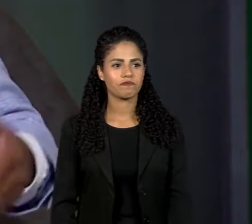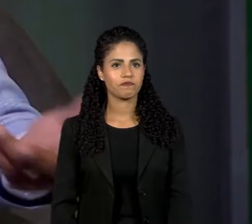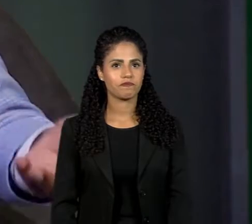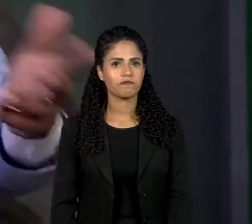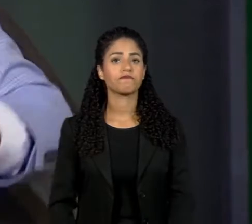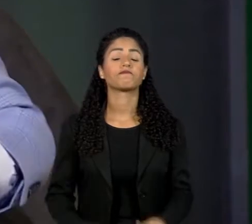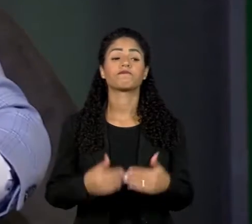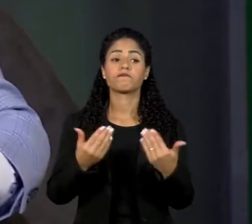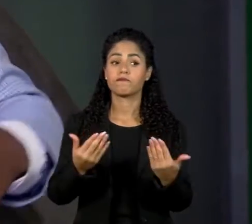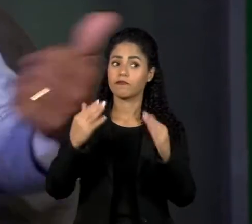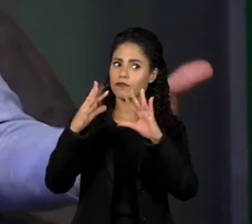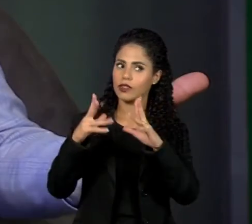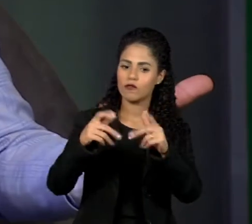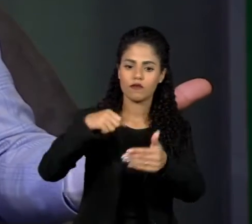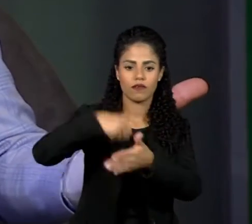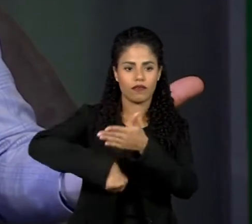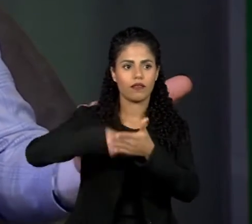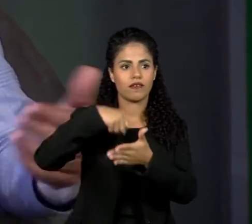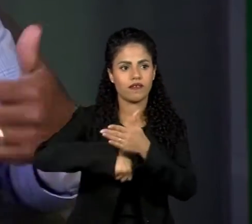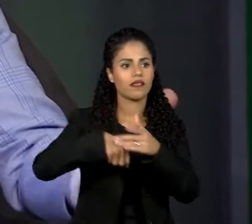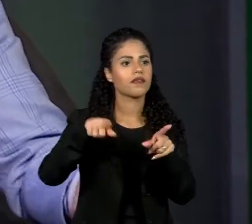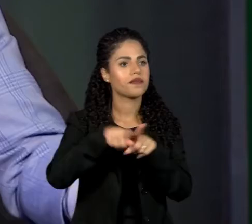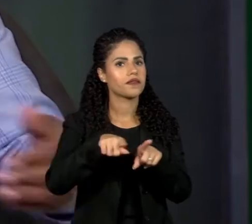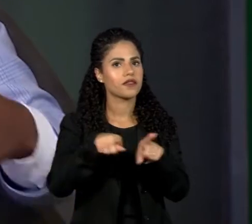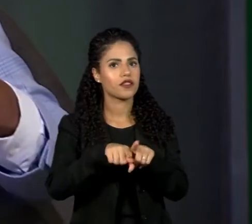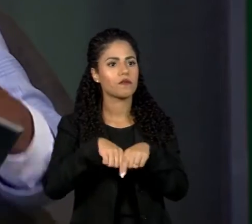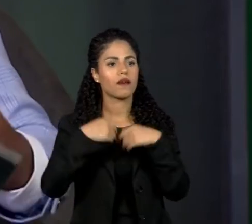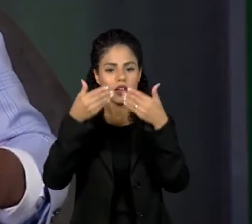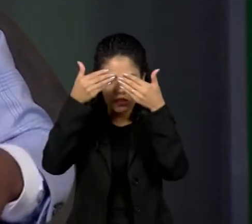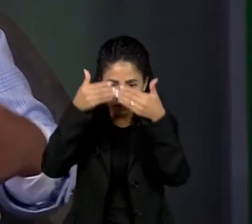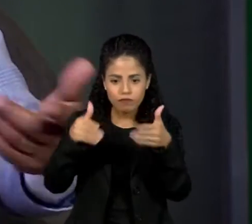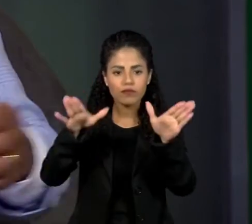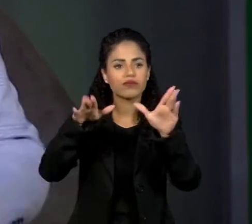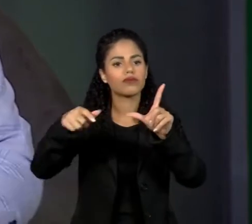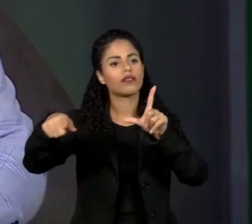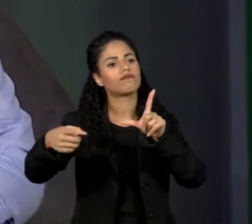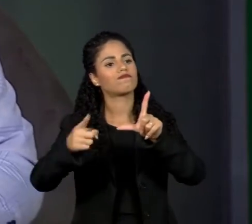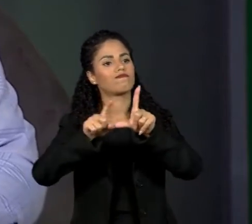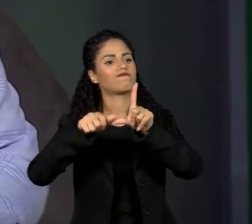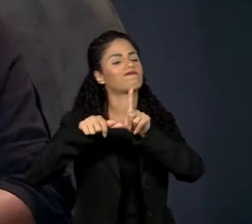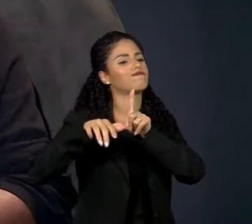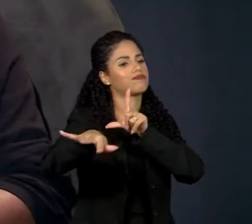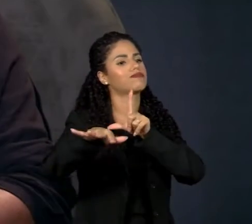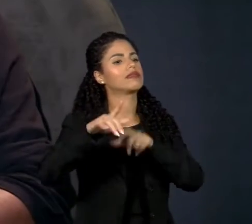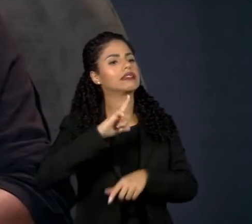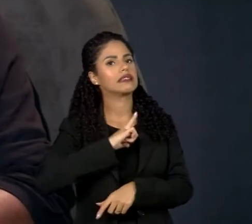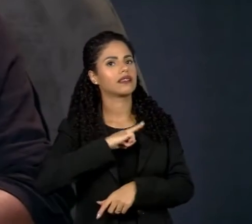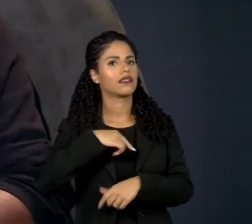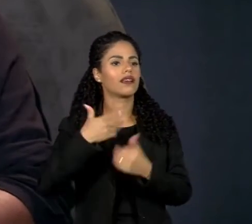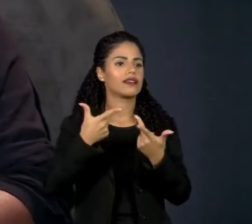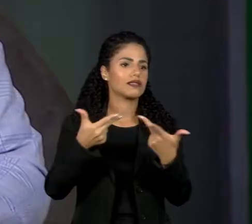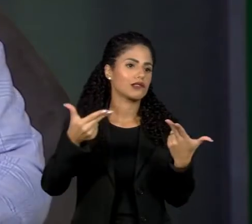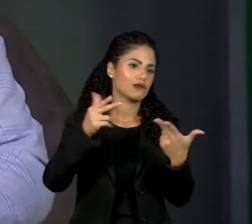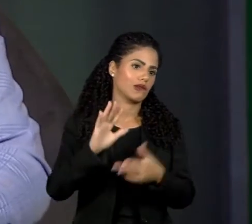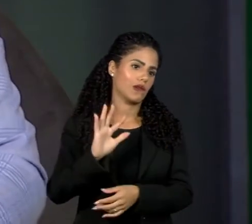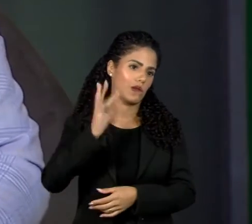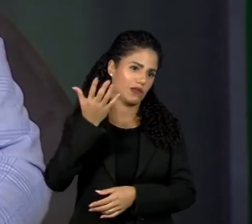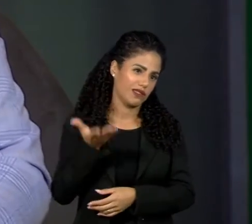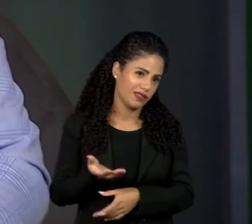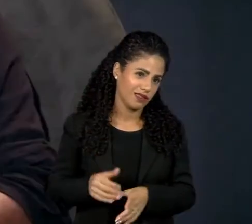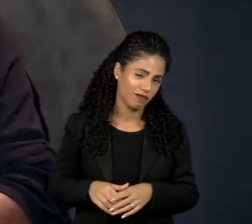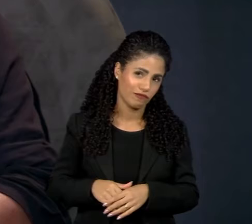Além de todas as lutas, tem essa também, né? Porque saiu da bolha, você fica sujeito a esses tiros e trovejadas, né,